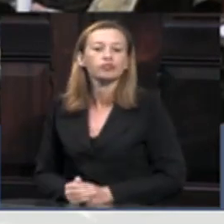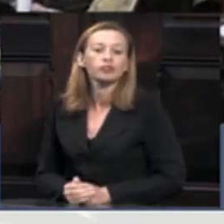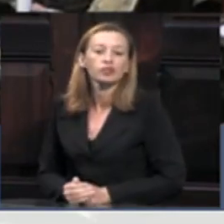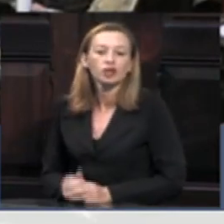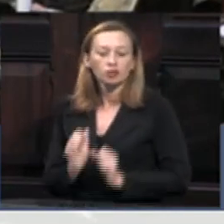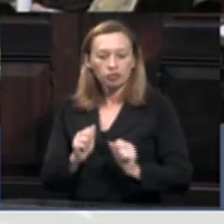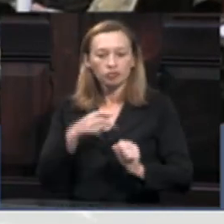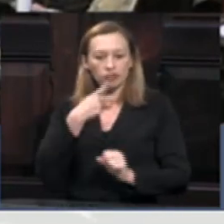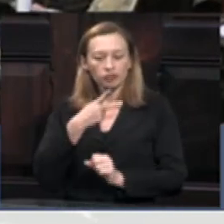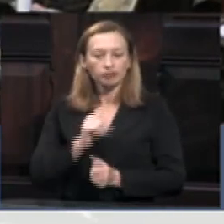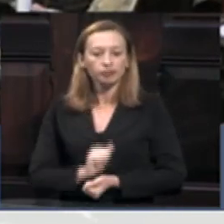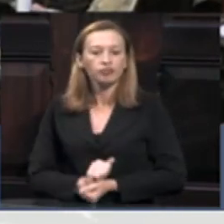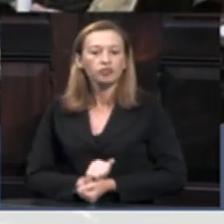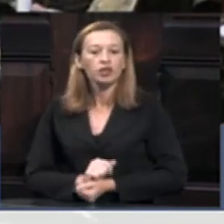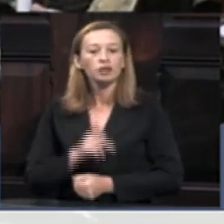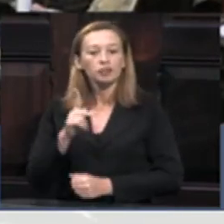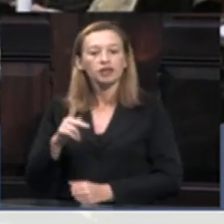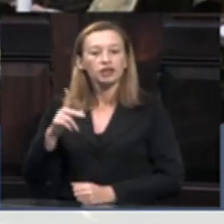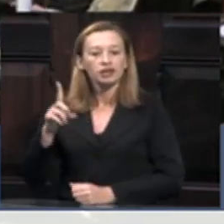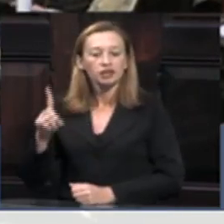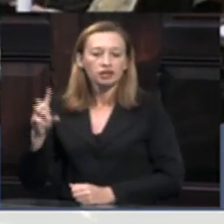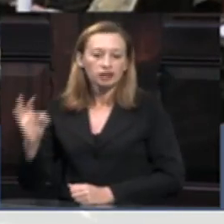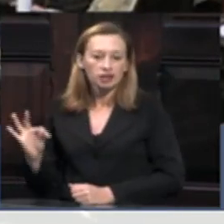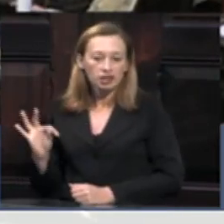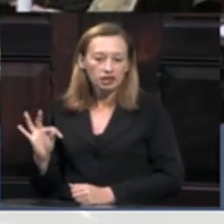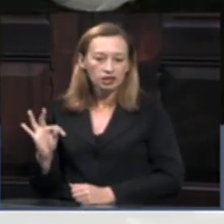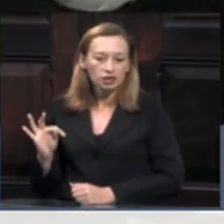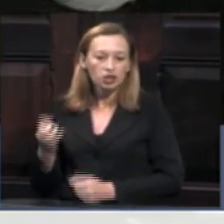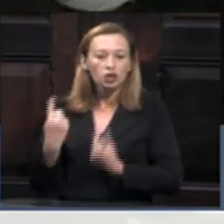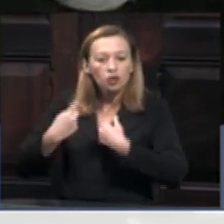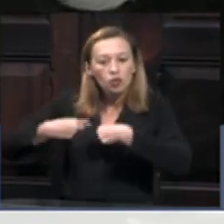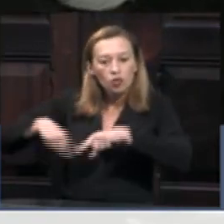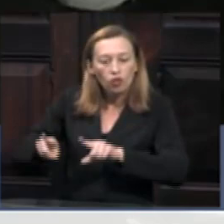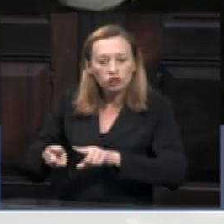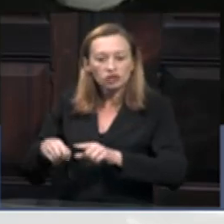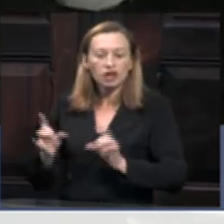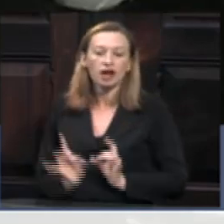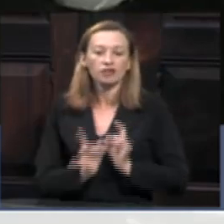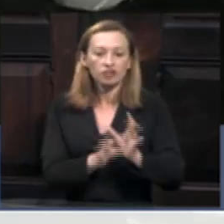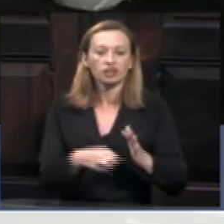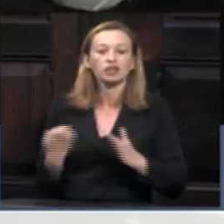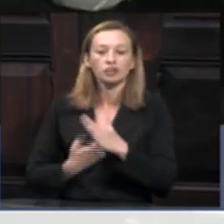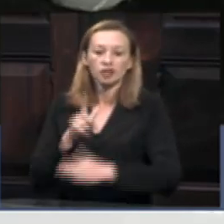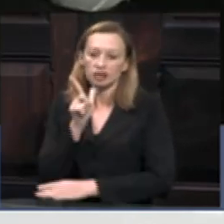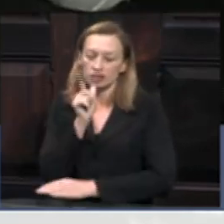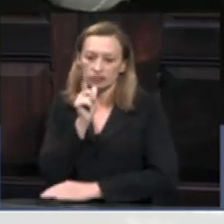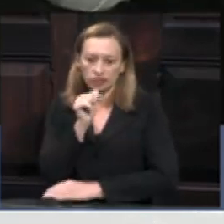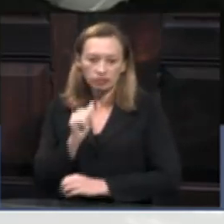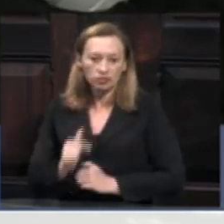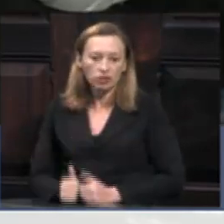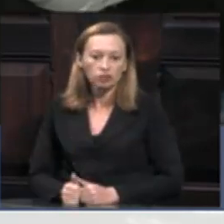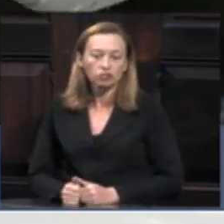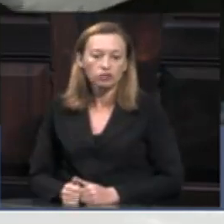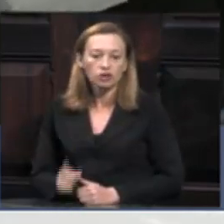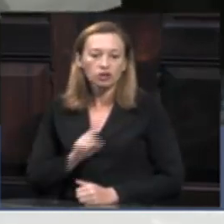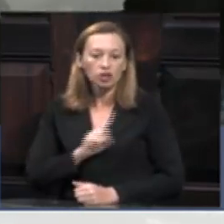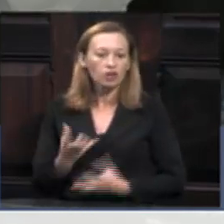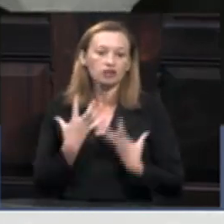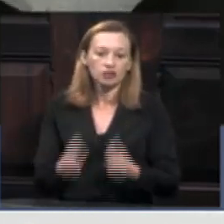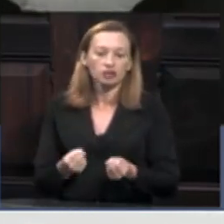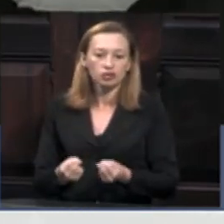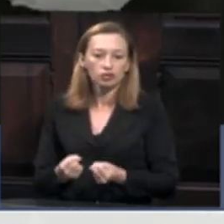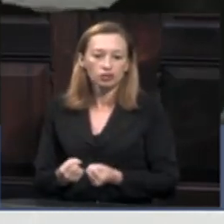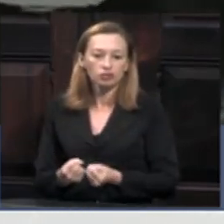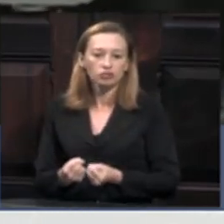enfermeira Rejane. Vamos fazer. O PDT, contra a privatização da SEDAI, fica em obstrução.